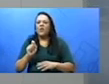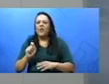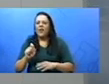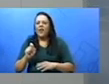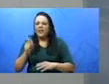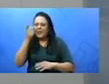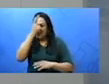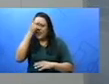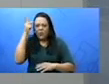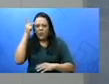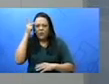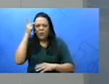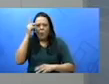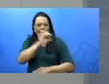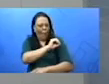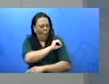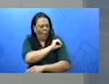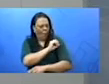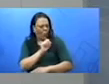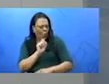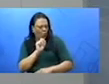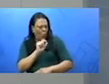são analfabetos funcionais?